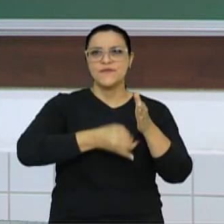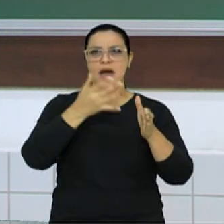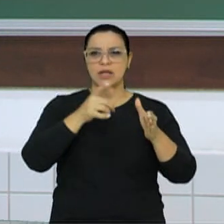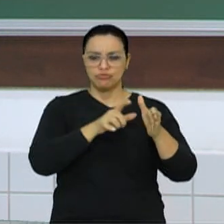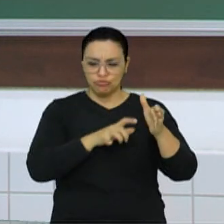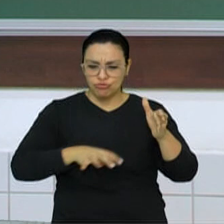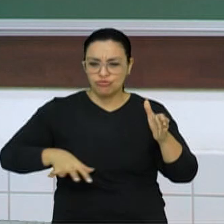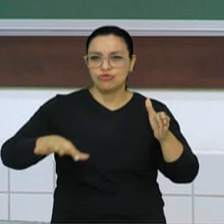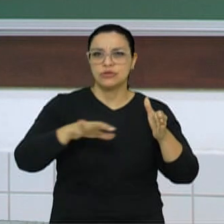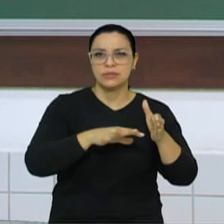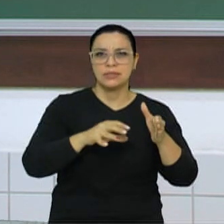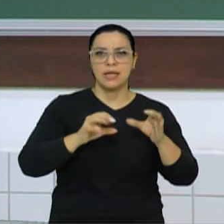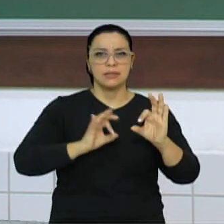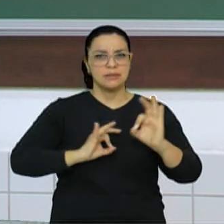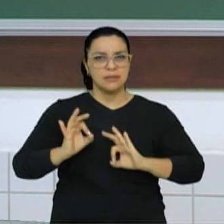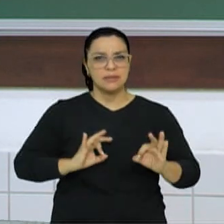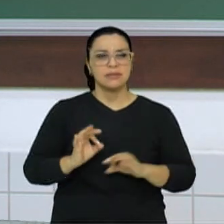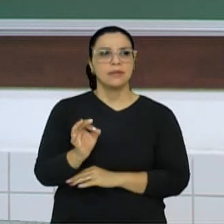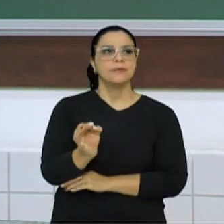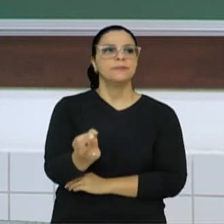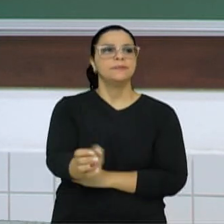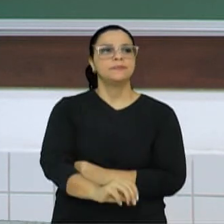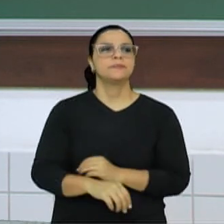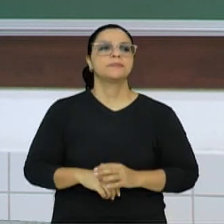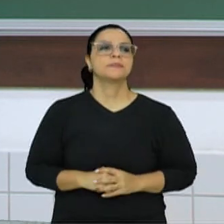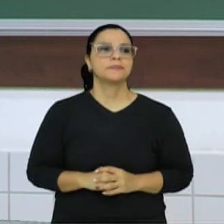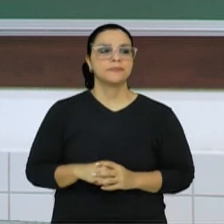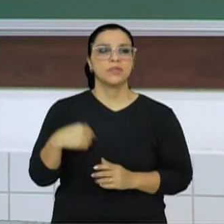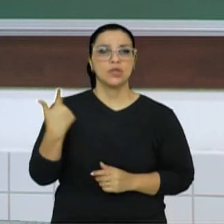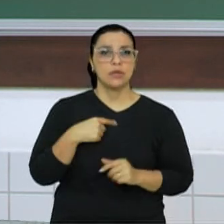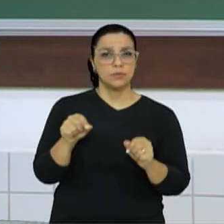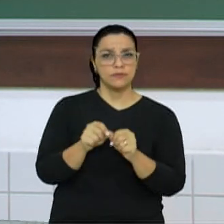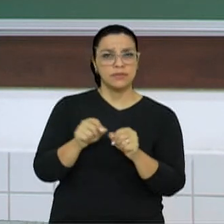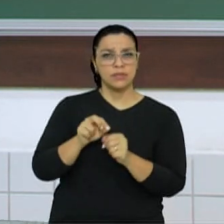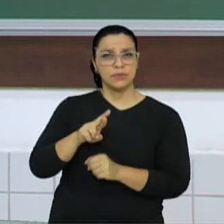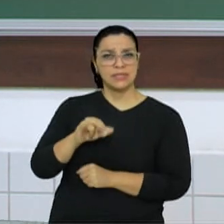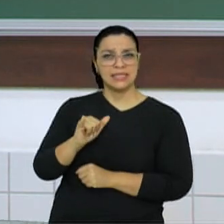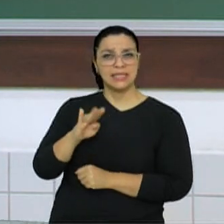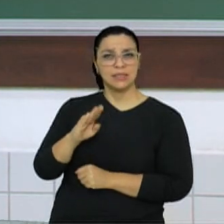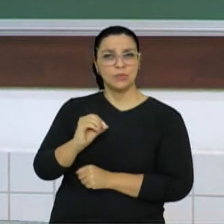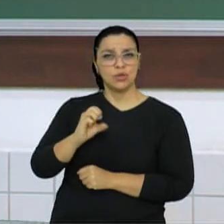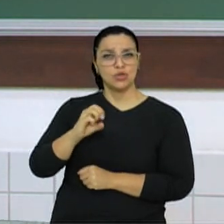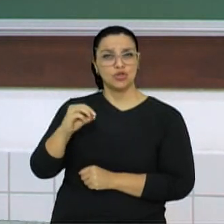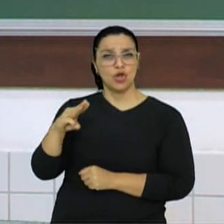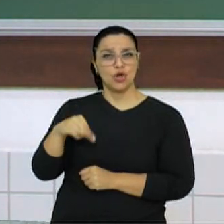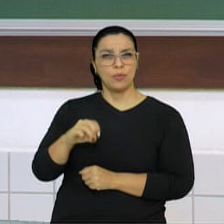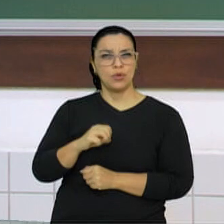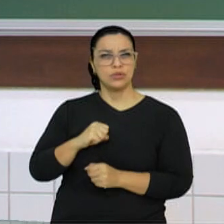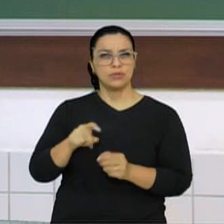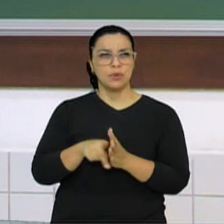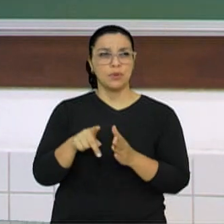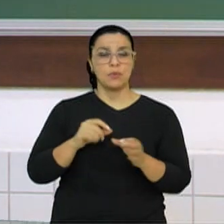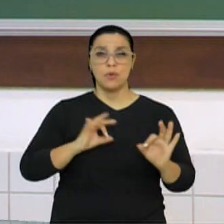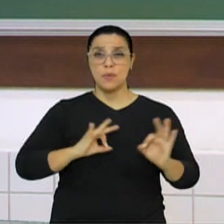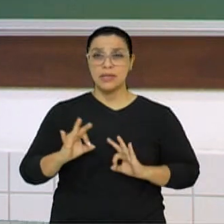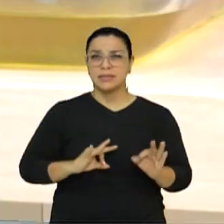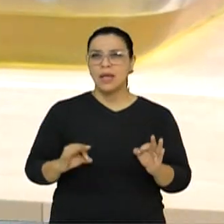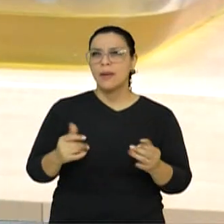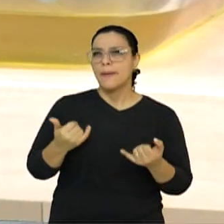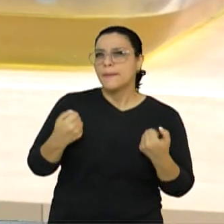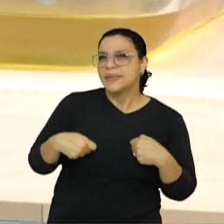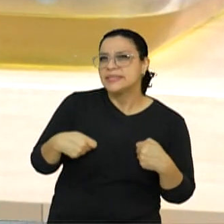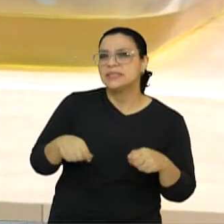vários pontos dessa célula, né, nossos ribossomos. Deixá-la bem rica em ribossomos. Uma célula, vamos supor aí